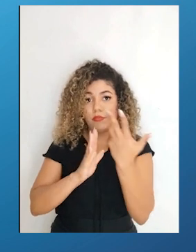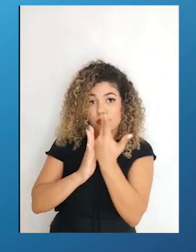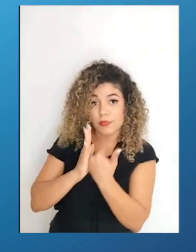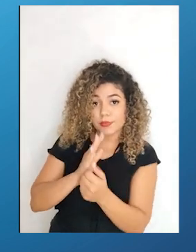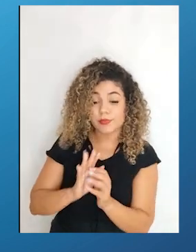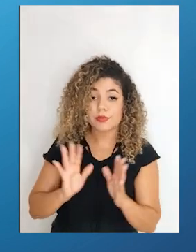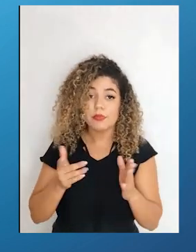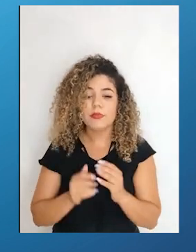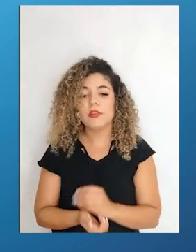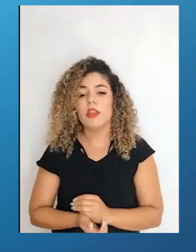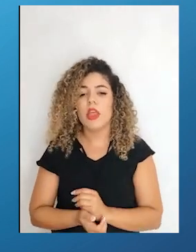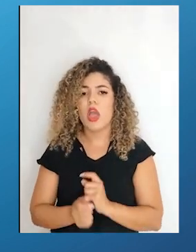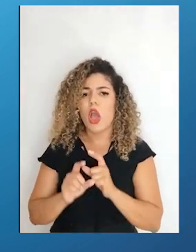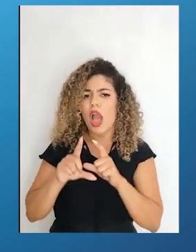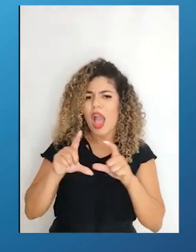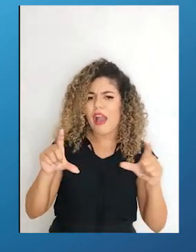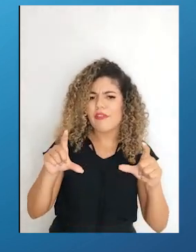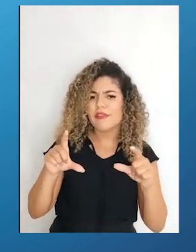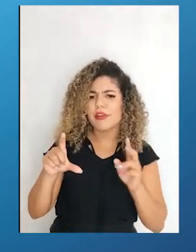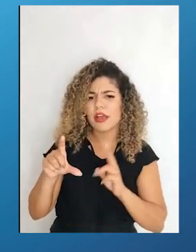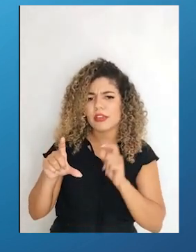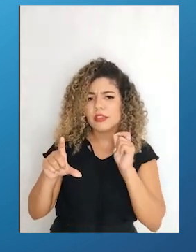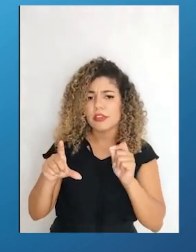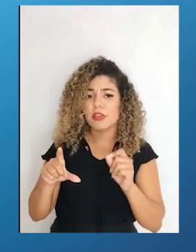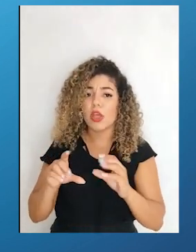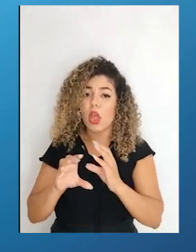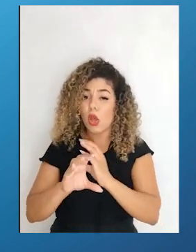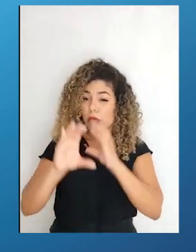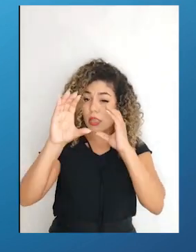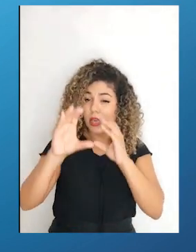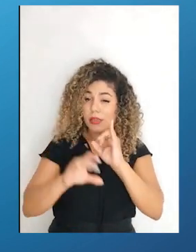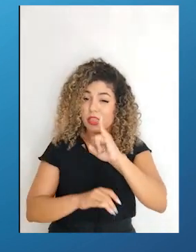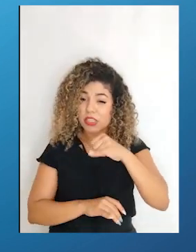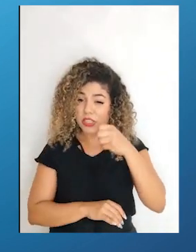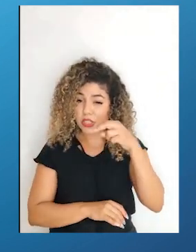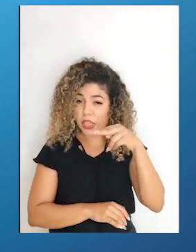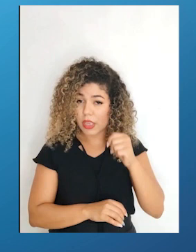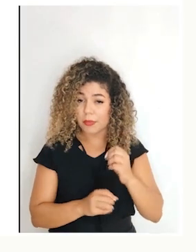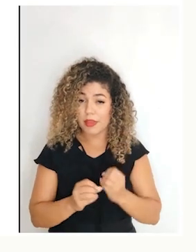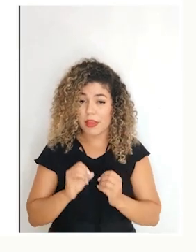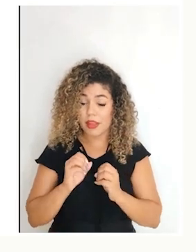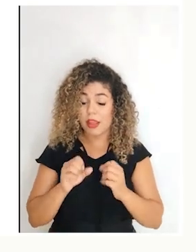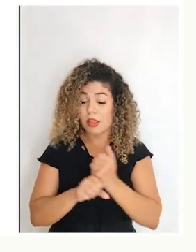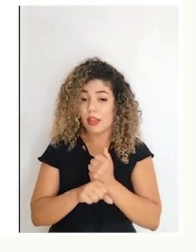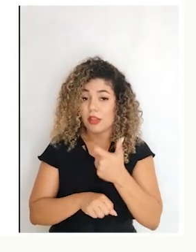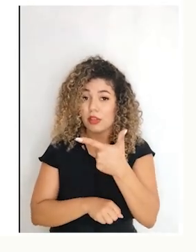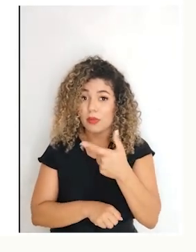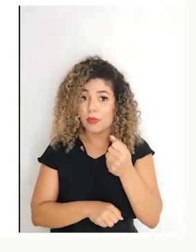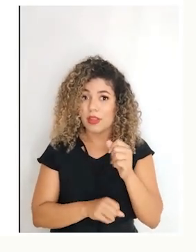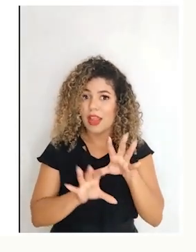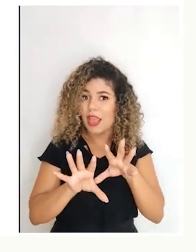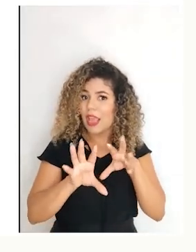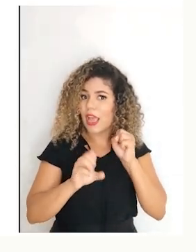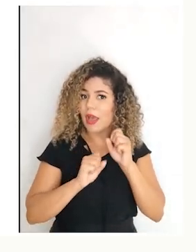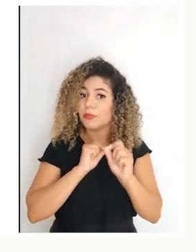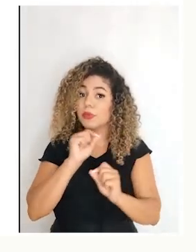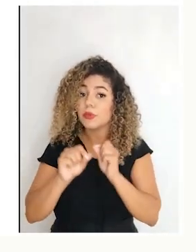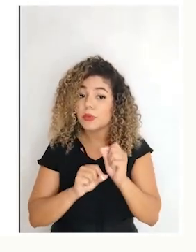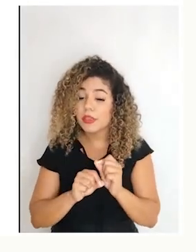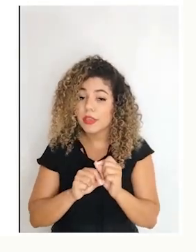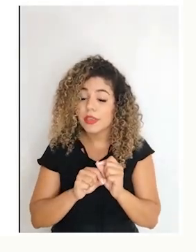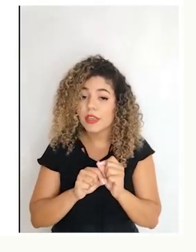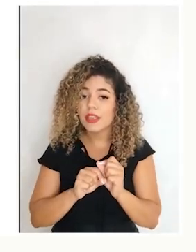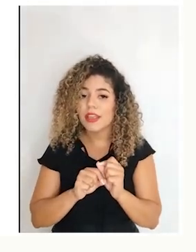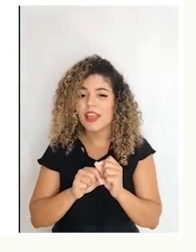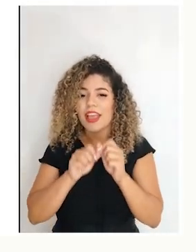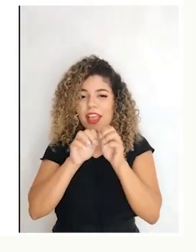lançado em 2021, capta emitidas por diversos corpos no espaço. Letra A, onda sonora. Ou